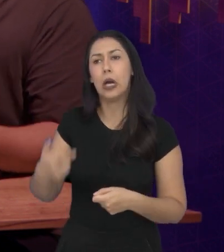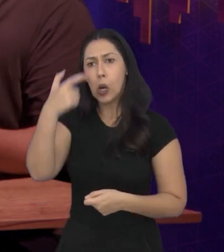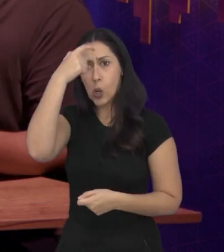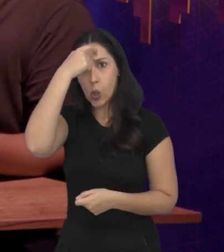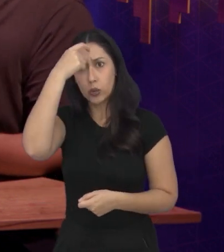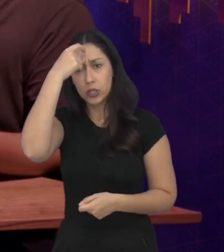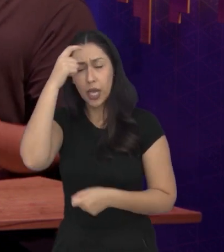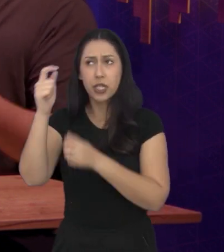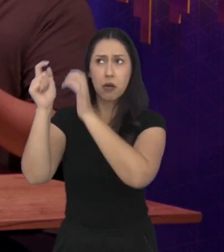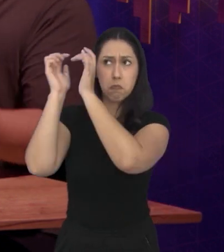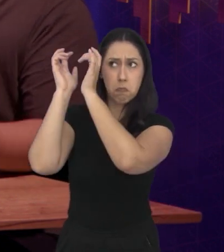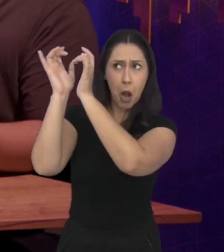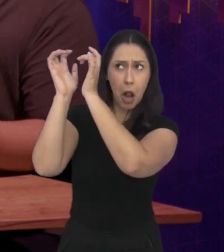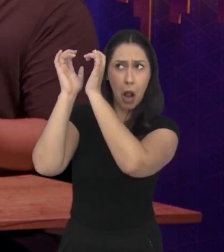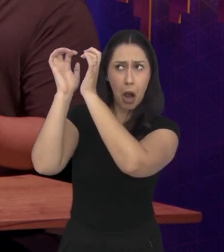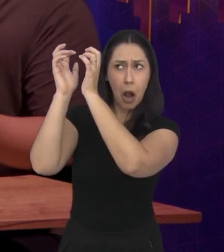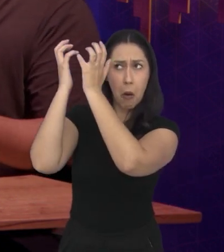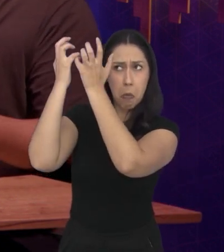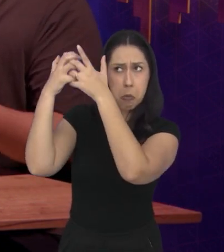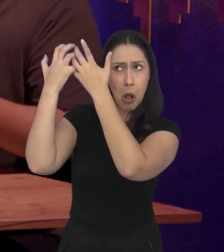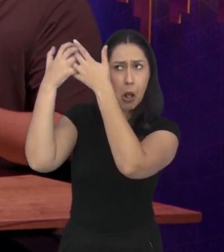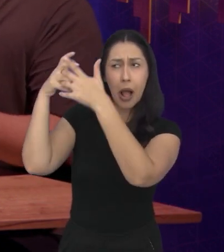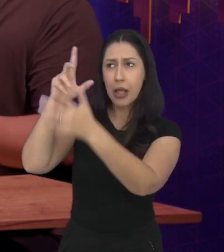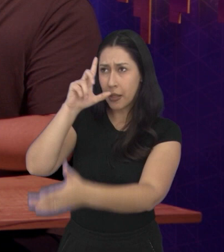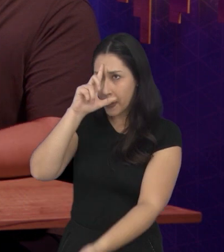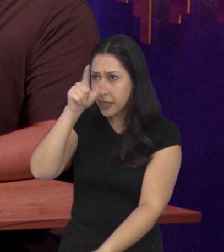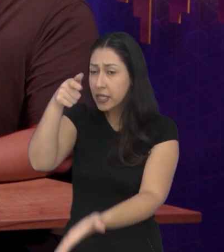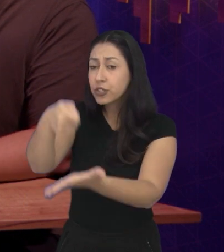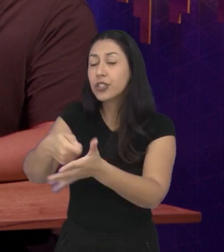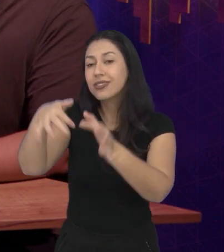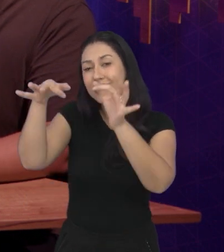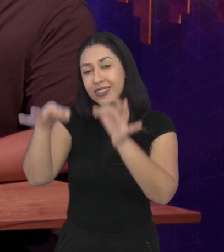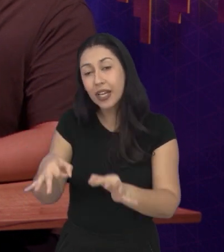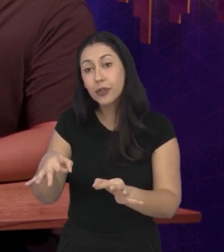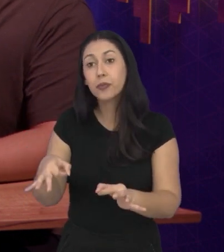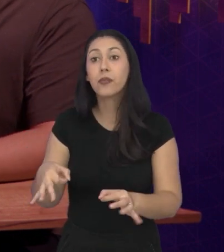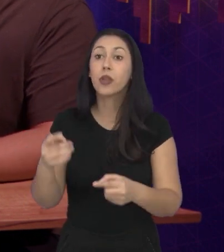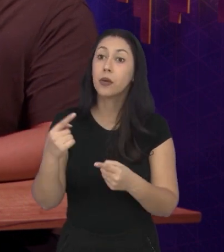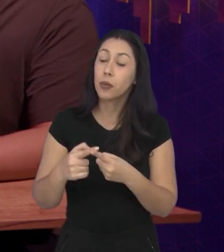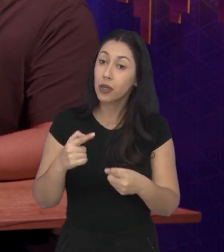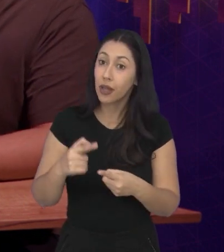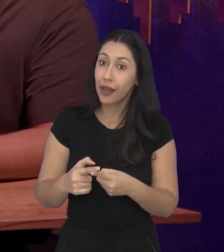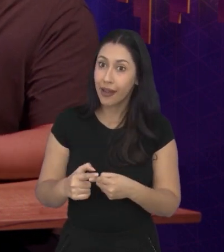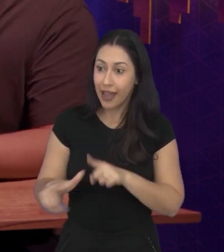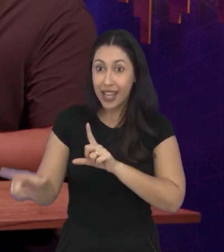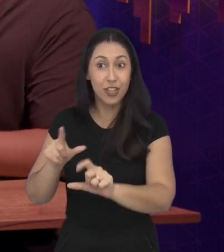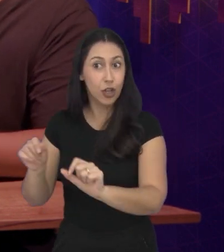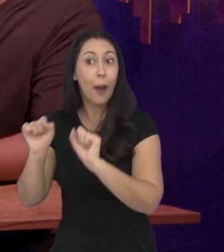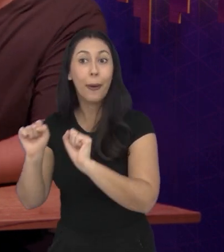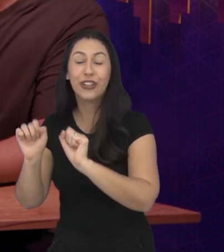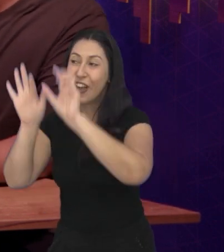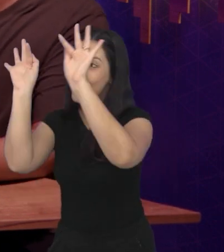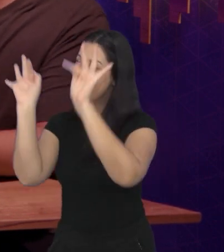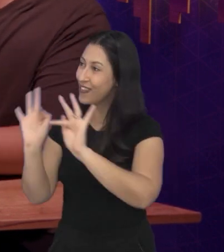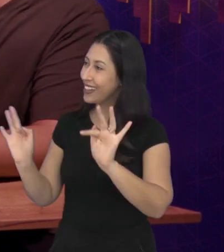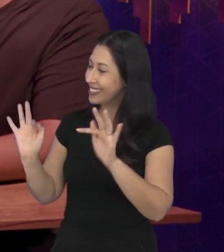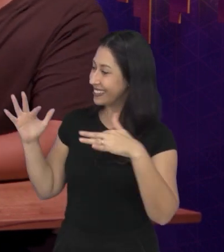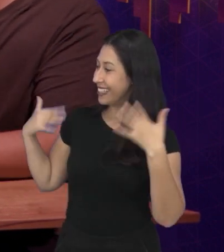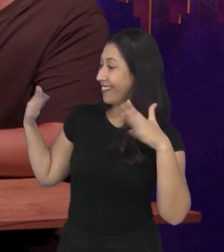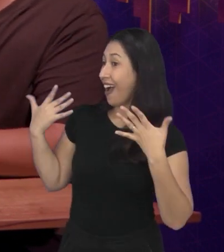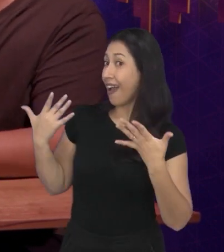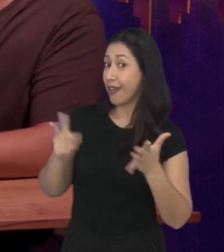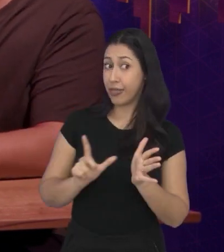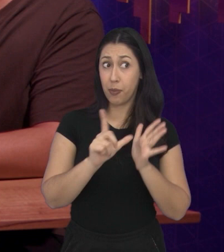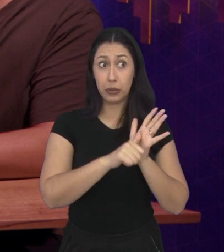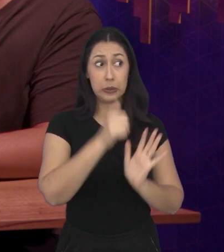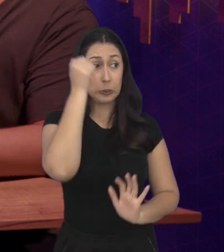tomar as decisões certas, fazer escolhas certas. E essa música acho que ilustra bem legal isso, de que as escolhas podem se tornar felicidades, como também podem